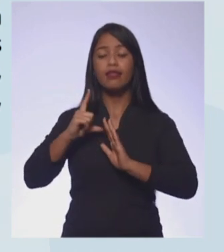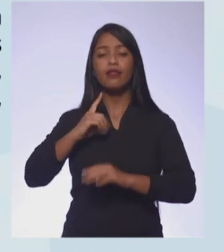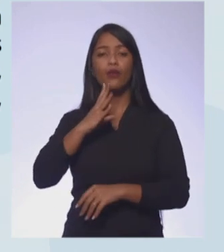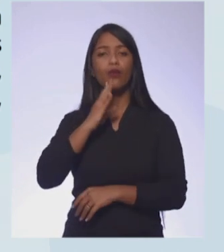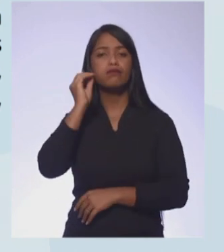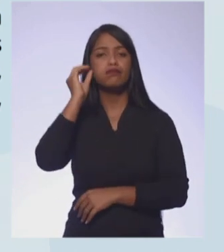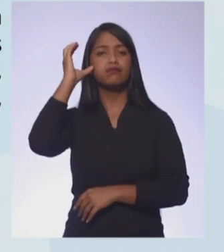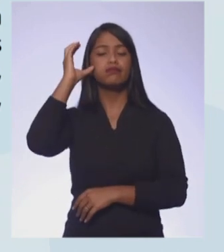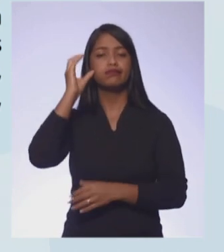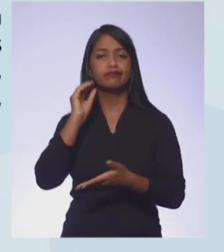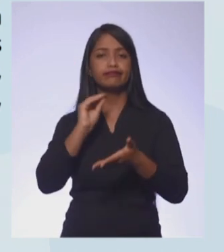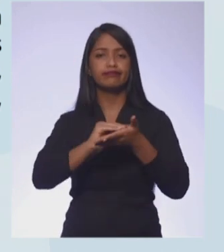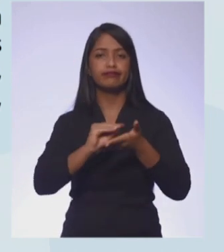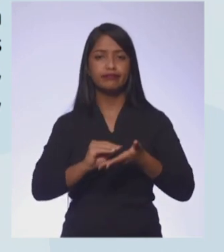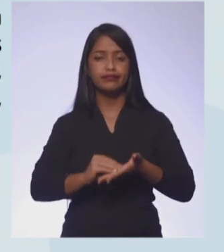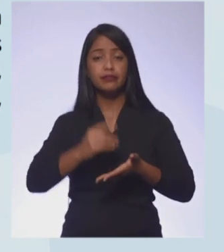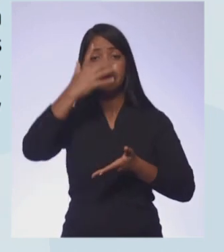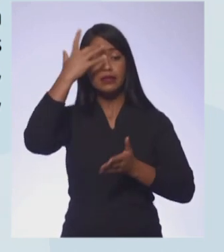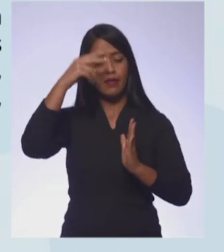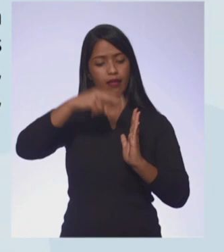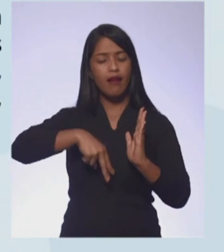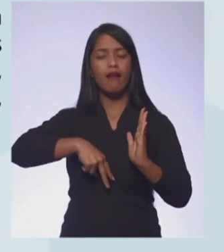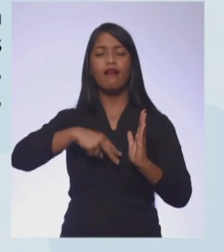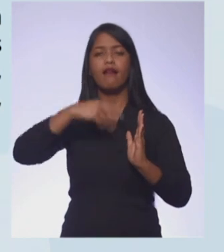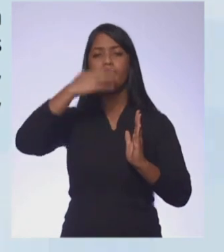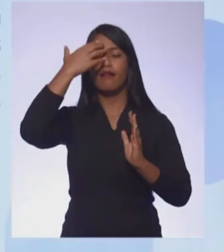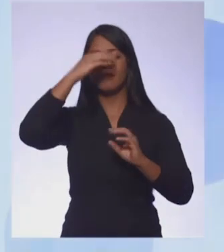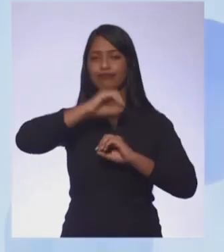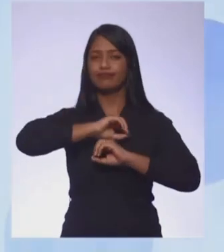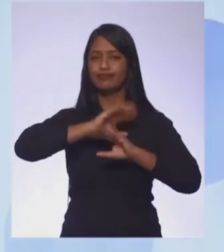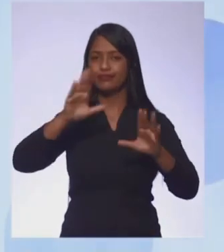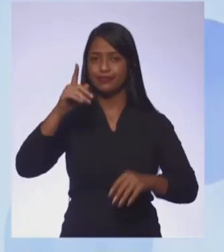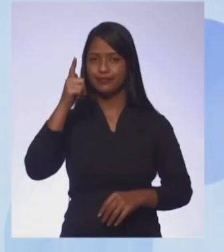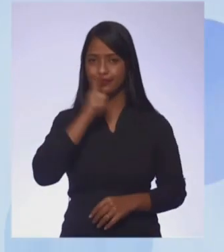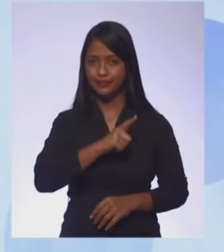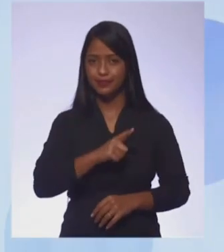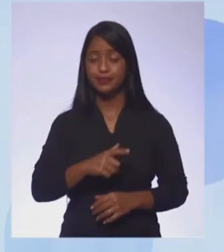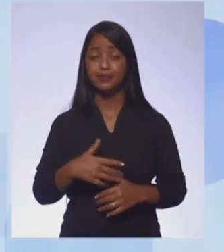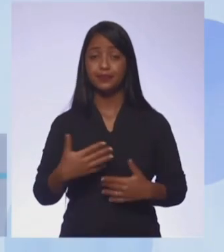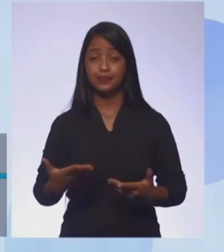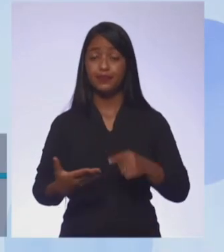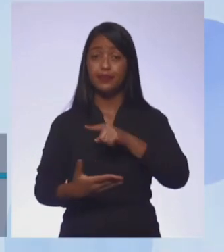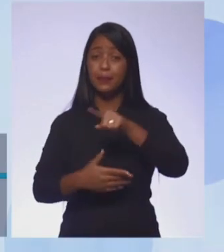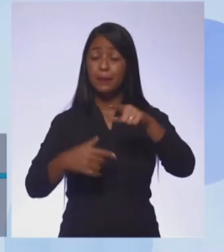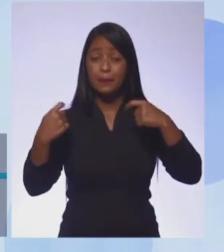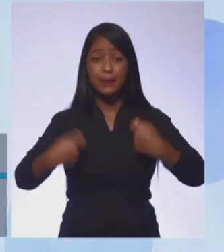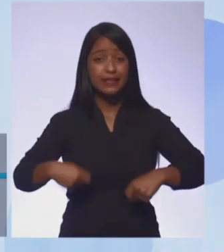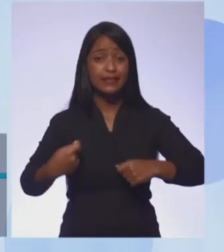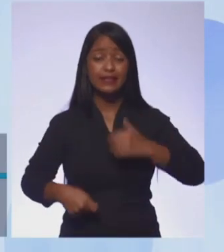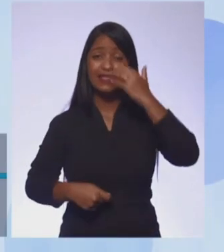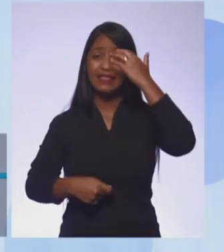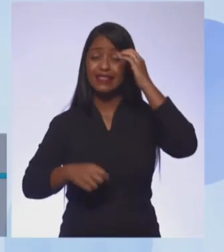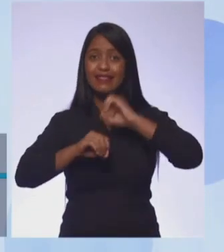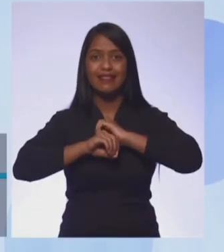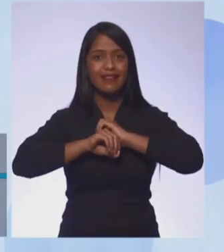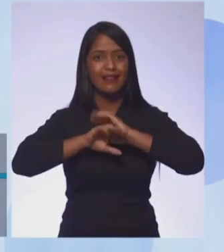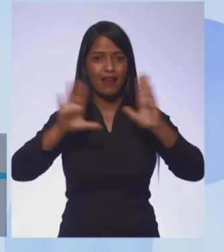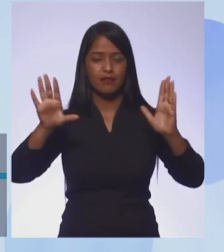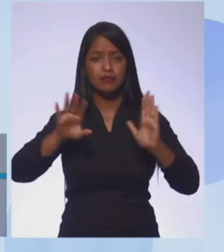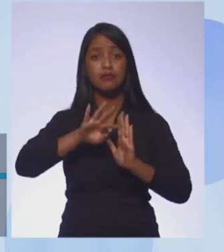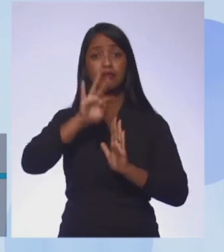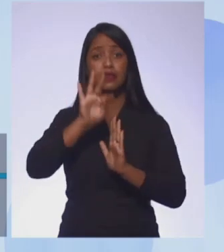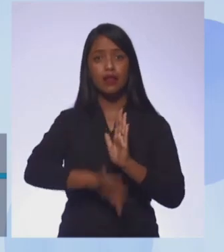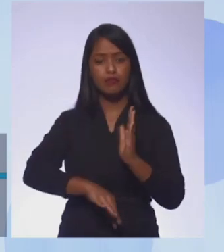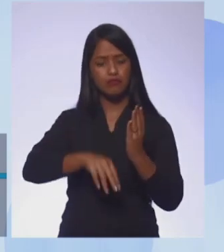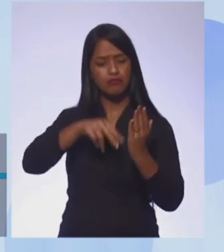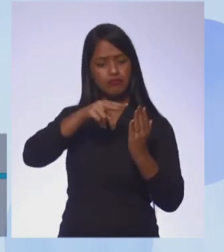sentidos ao que lê. Então, pode voltar para mim, reforçando uma coisa que precisa ficar clara. O sentido não está